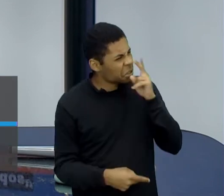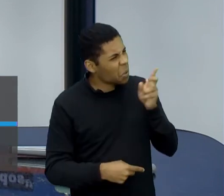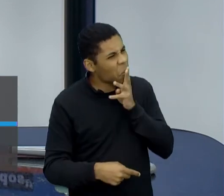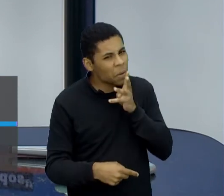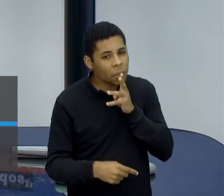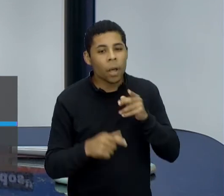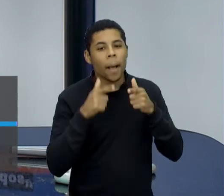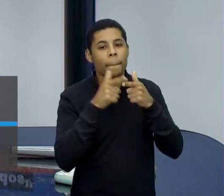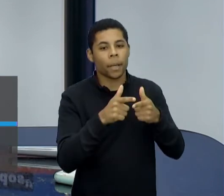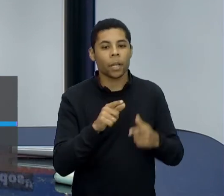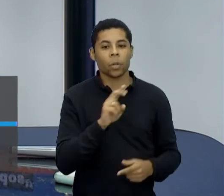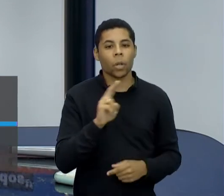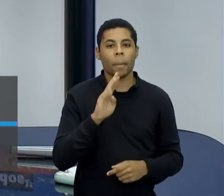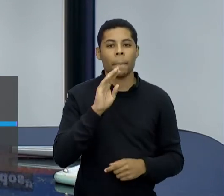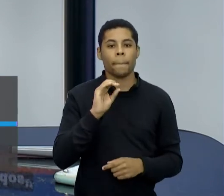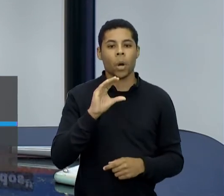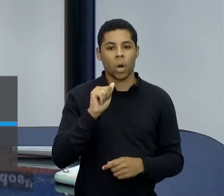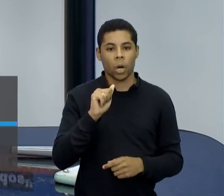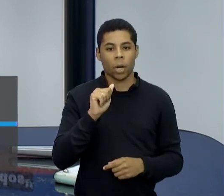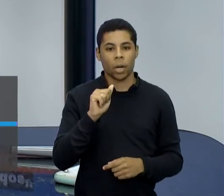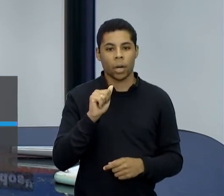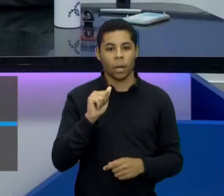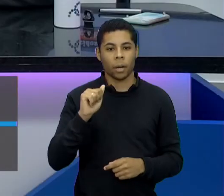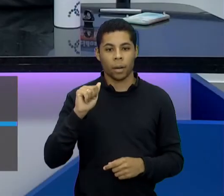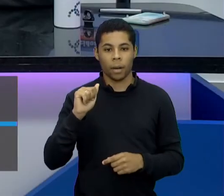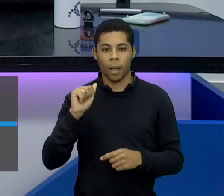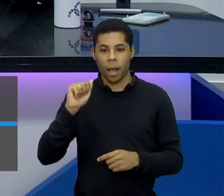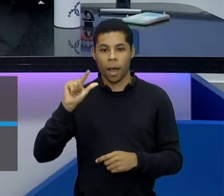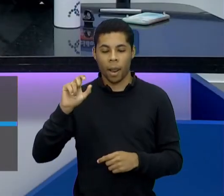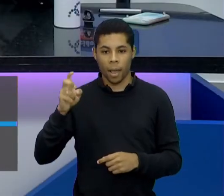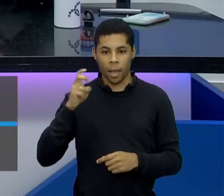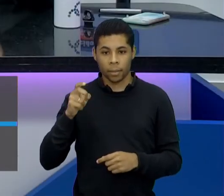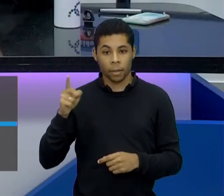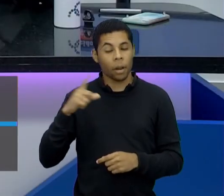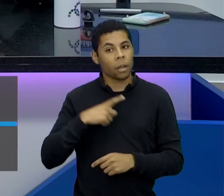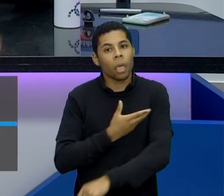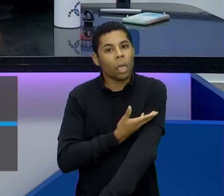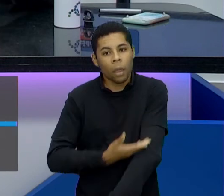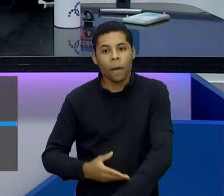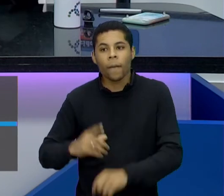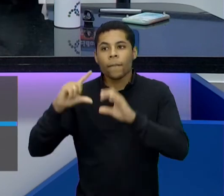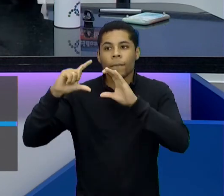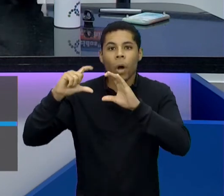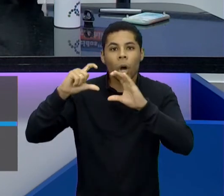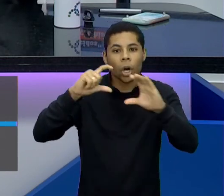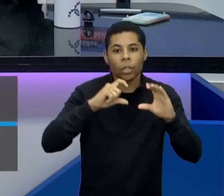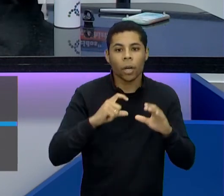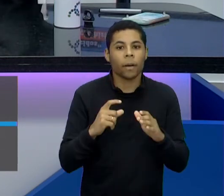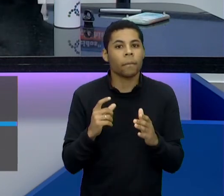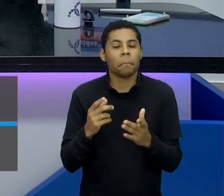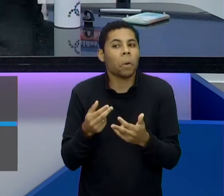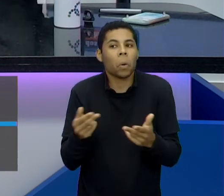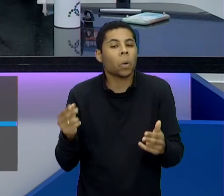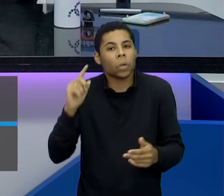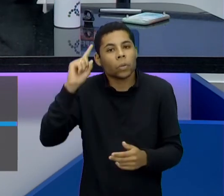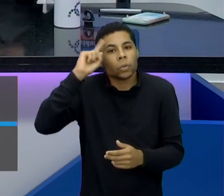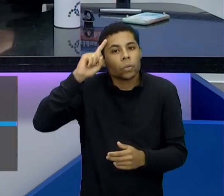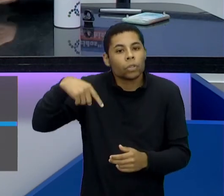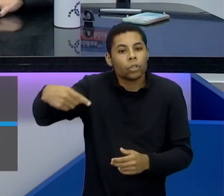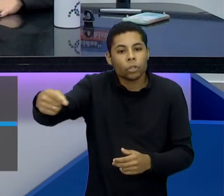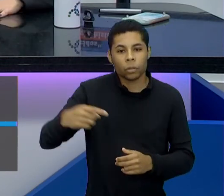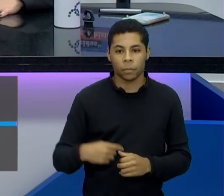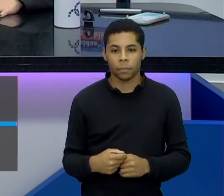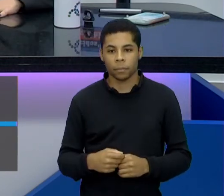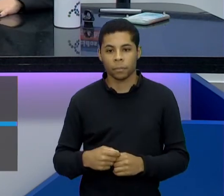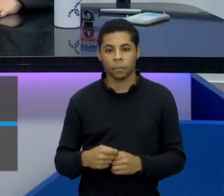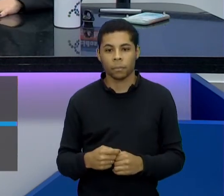o apelido dele é Boca, o nome dele é Alex. Ele tem o hábito de fotografar situações do dia a dia, não